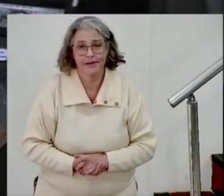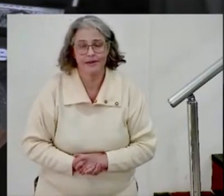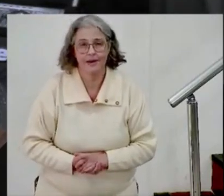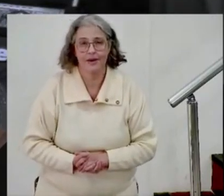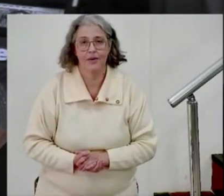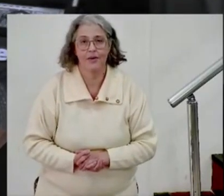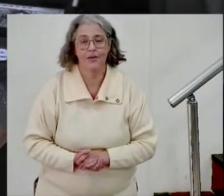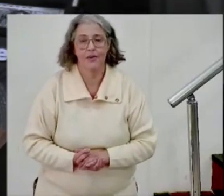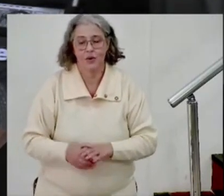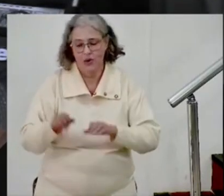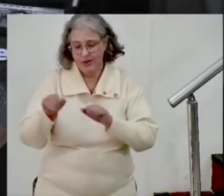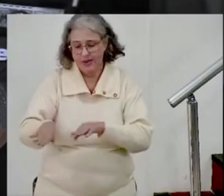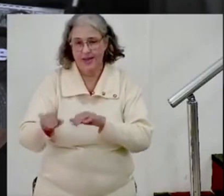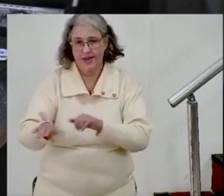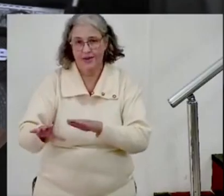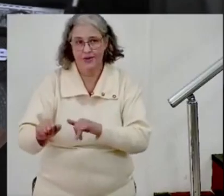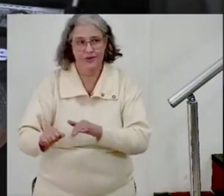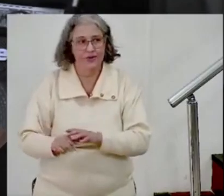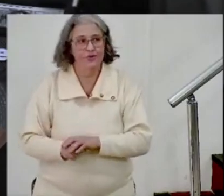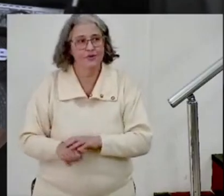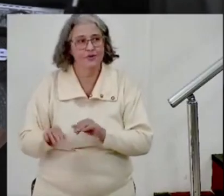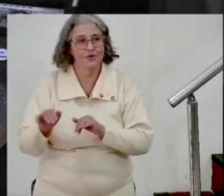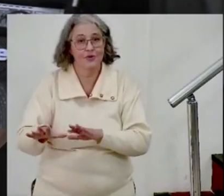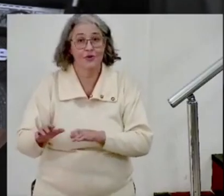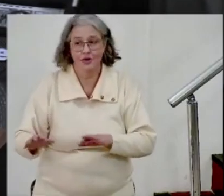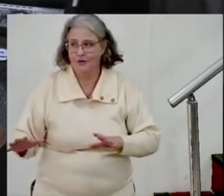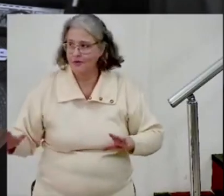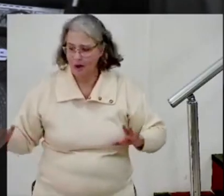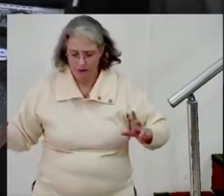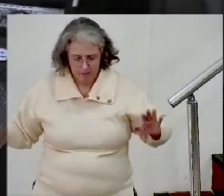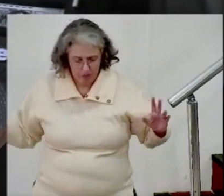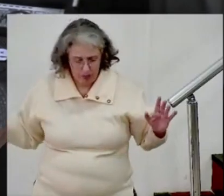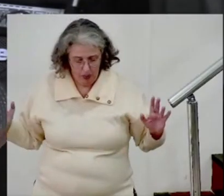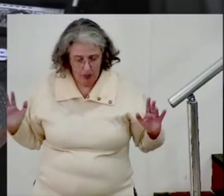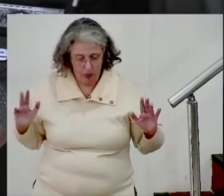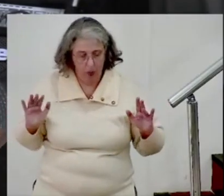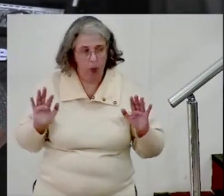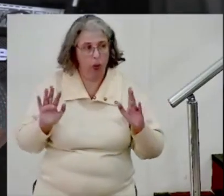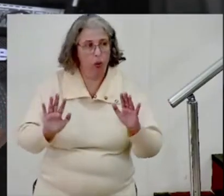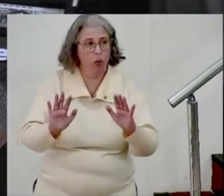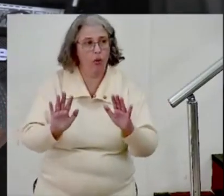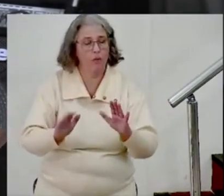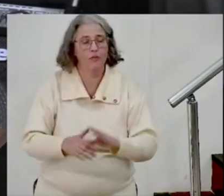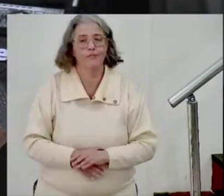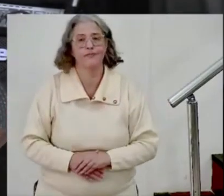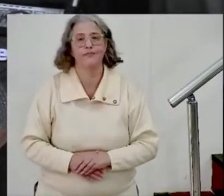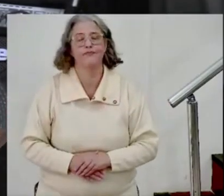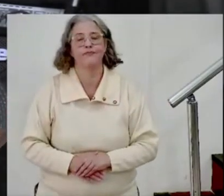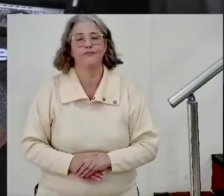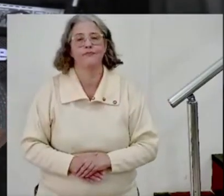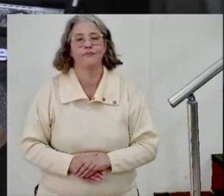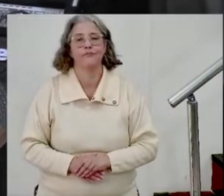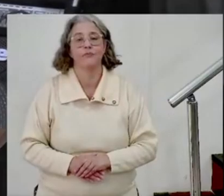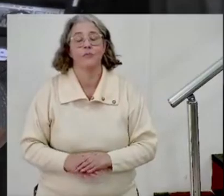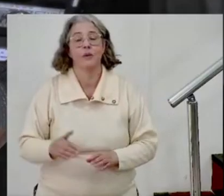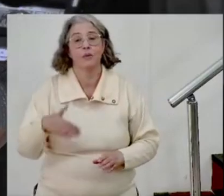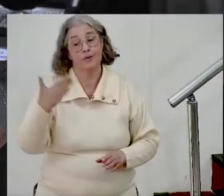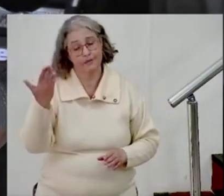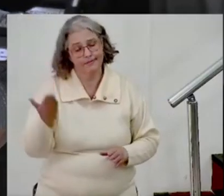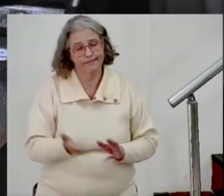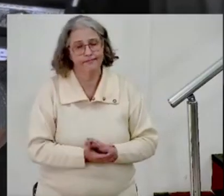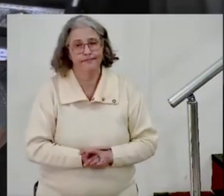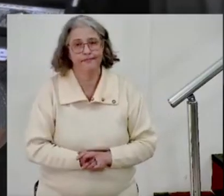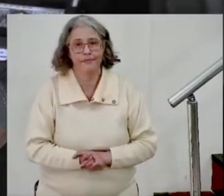ali a sua posição e caminhando para derrubar os muros de Laquis nessas representações que eu te mostro. Enquanto isso, o